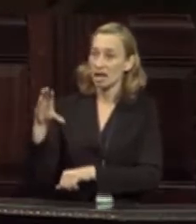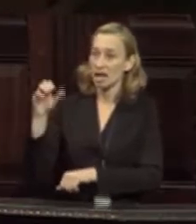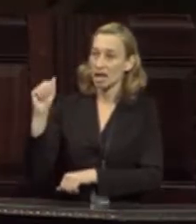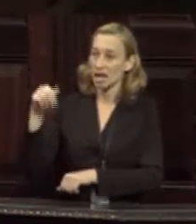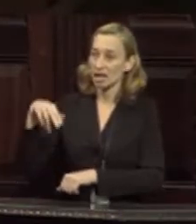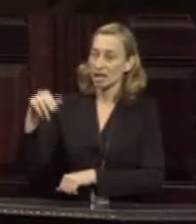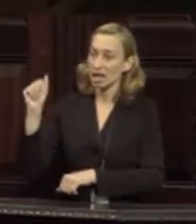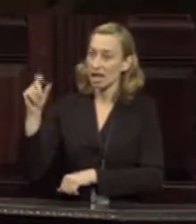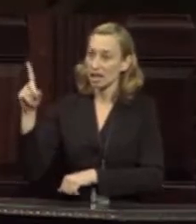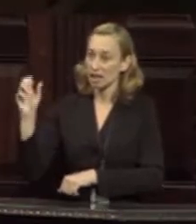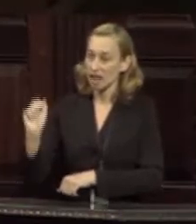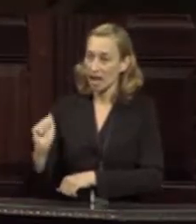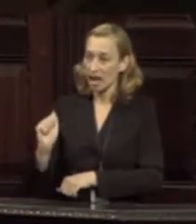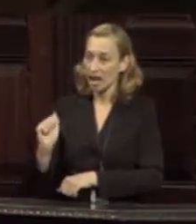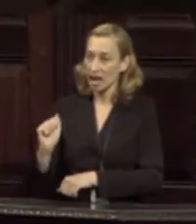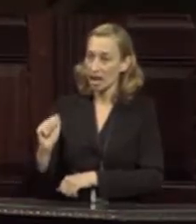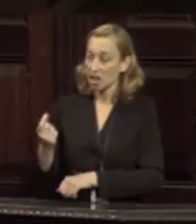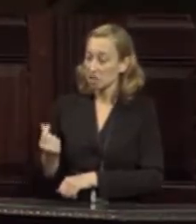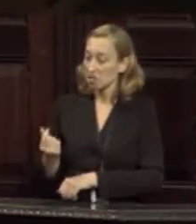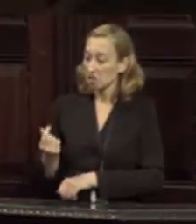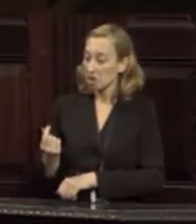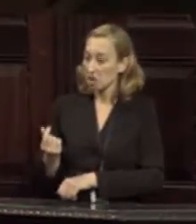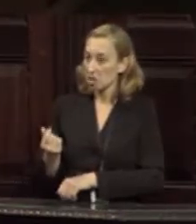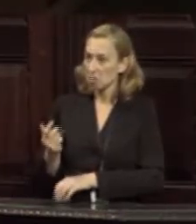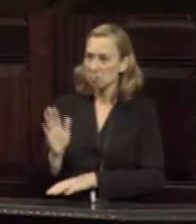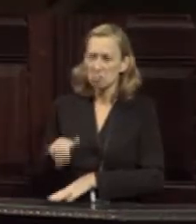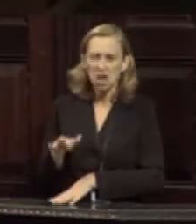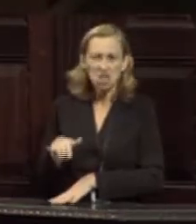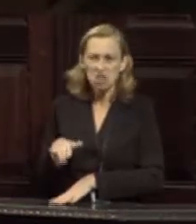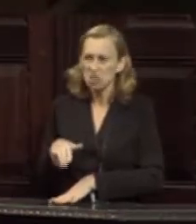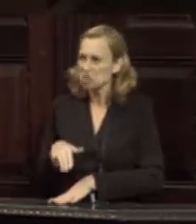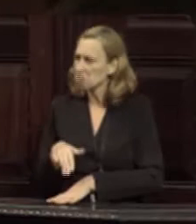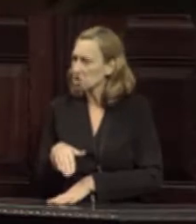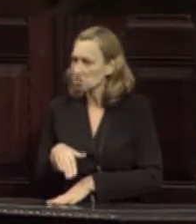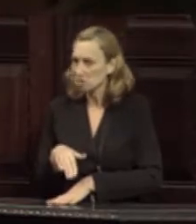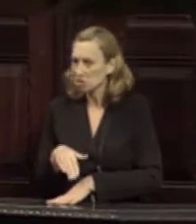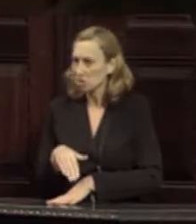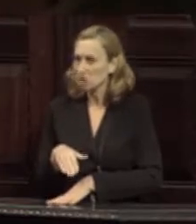baixo. O petróleo nem ia para lá, o petróleo ficava aqui. E do